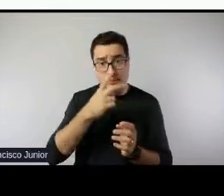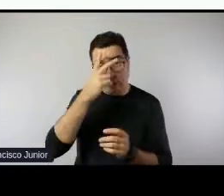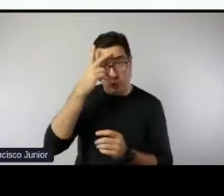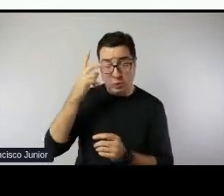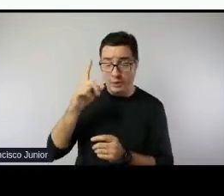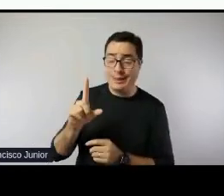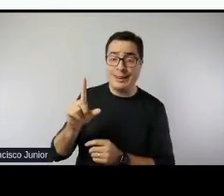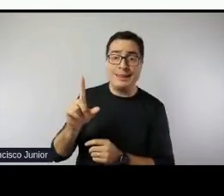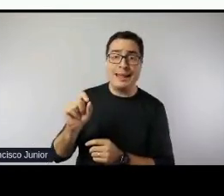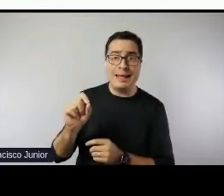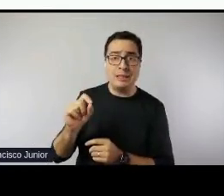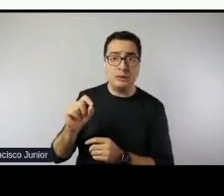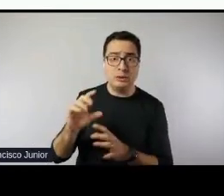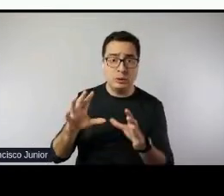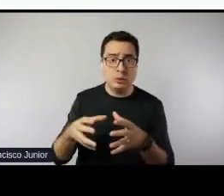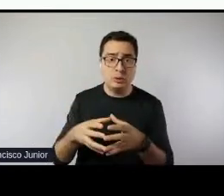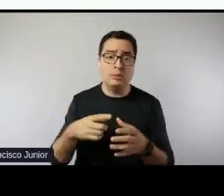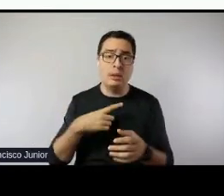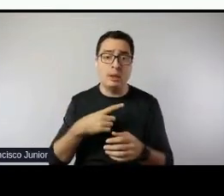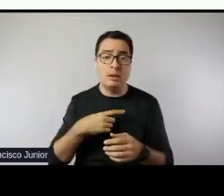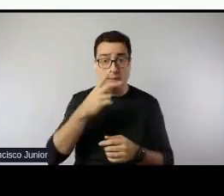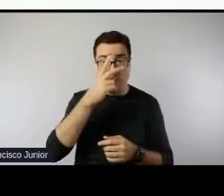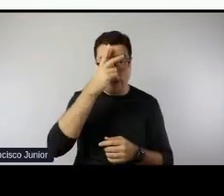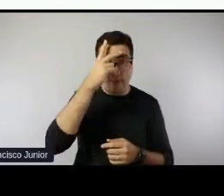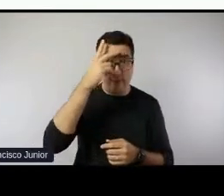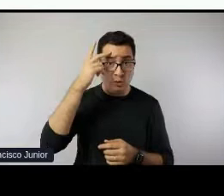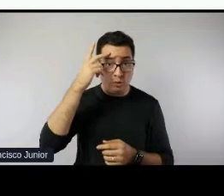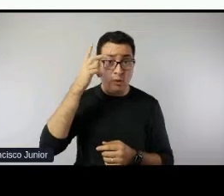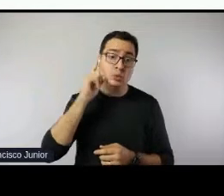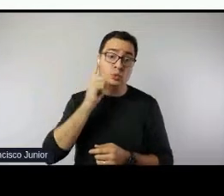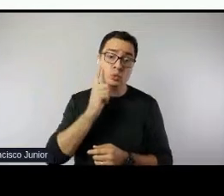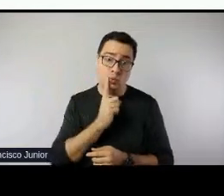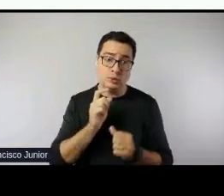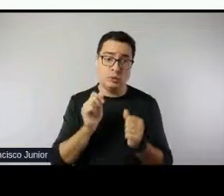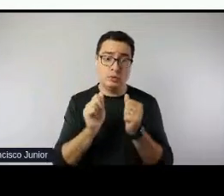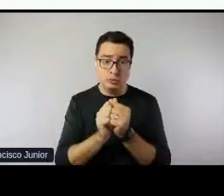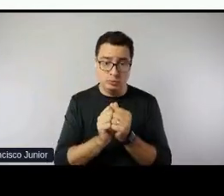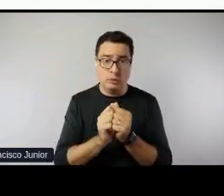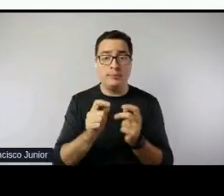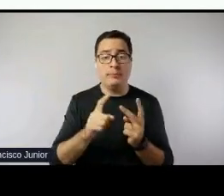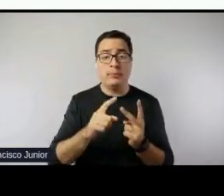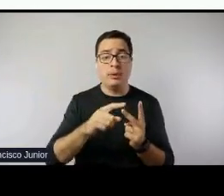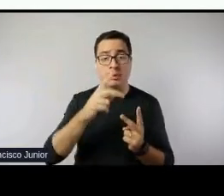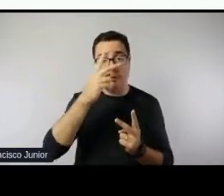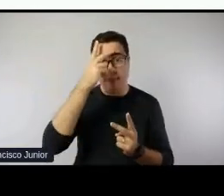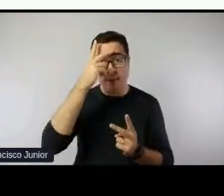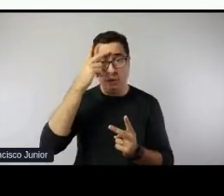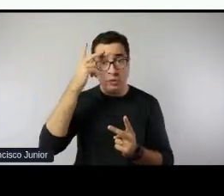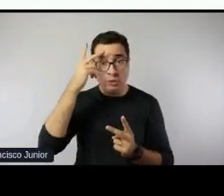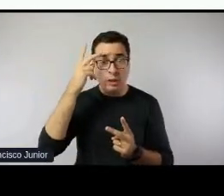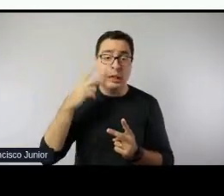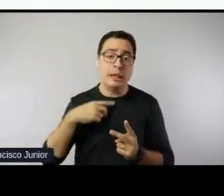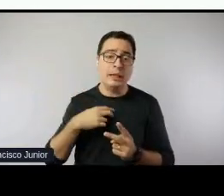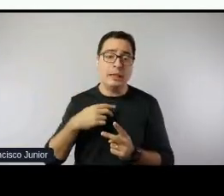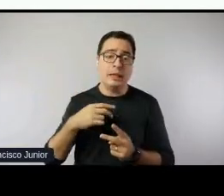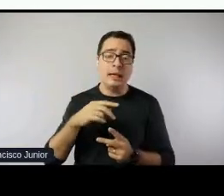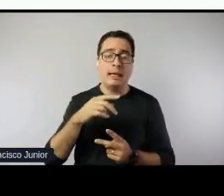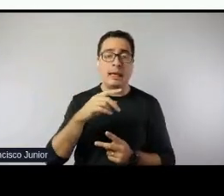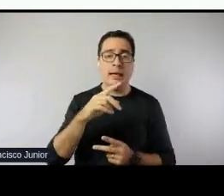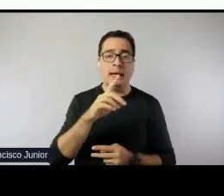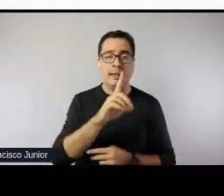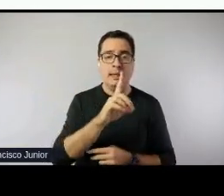nosso time. Nós temos uma pessoa surda, uma pessoa com deficiência auditiva e uma